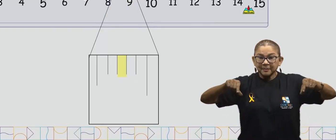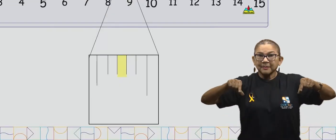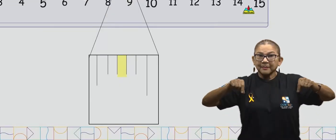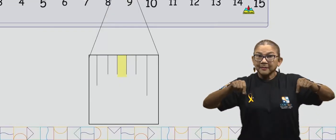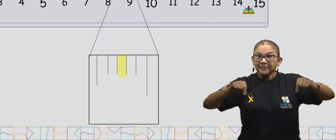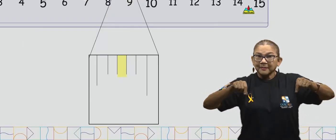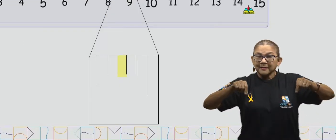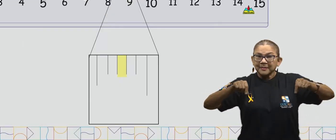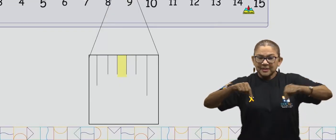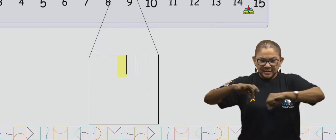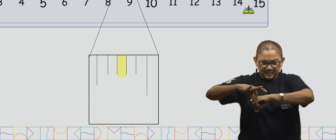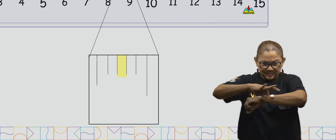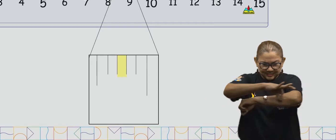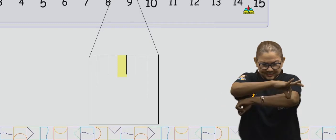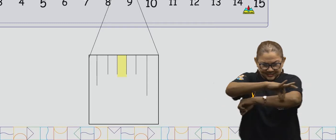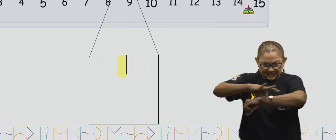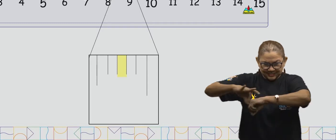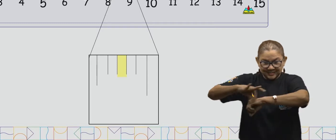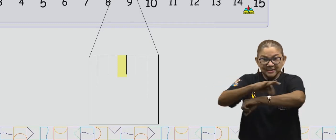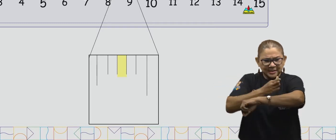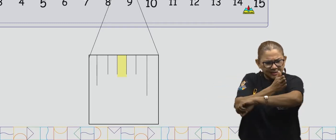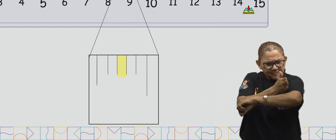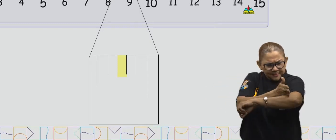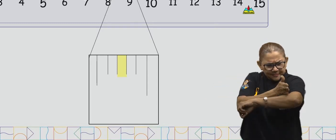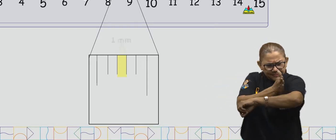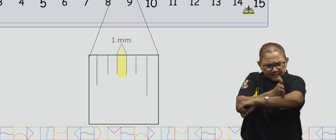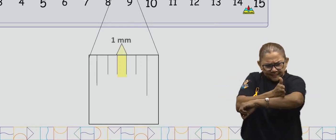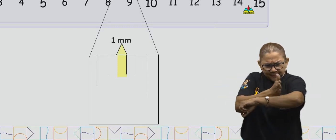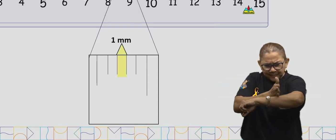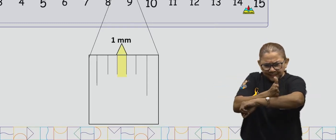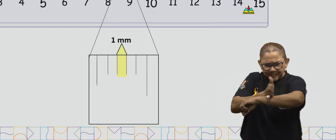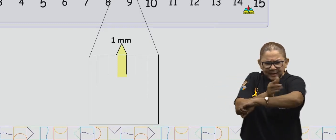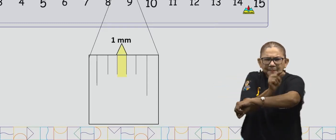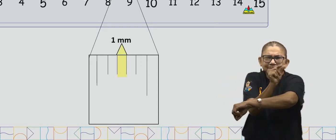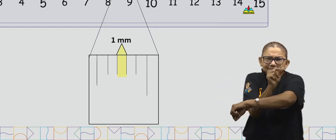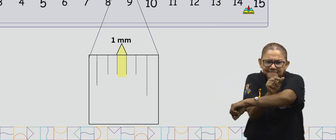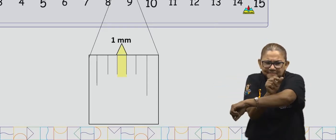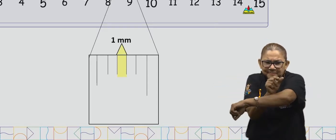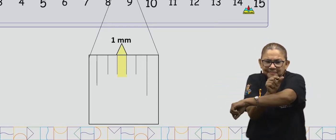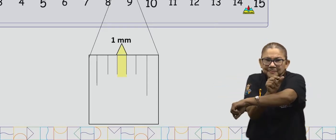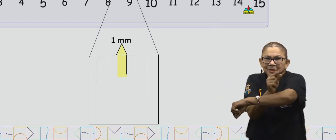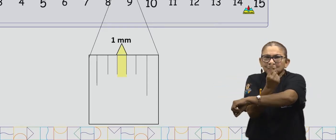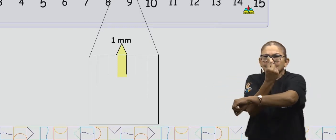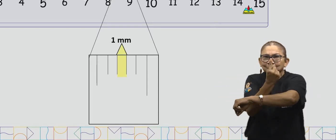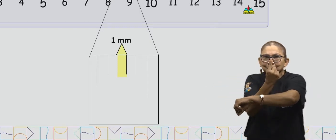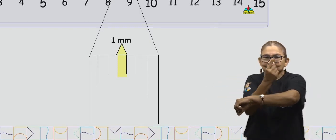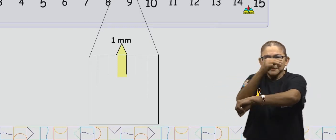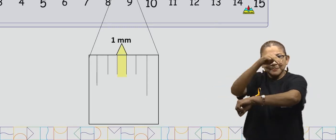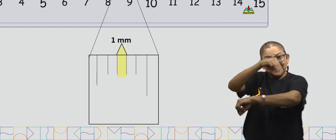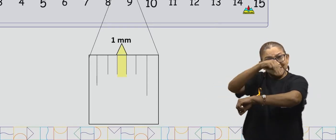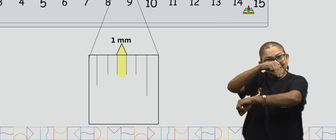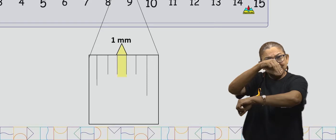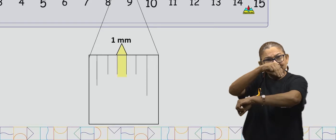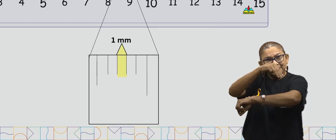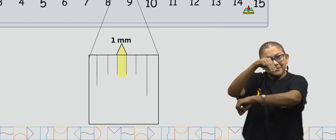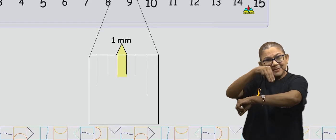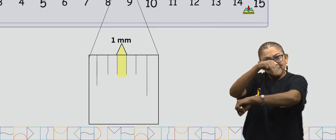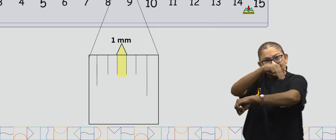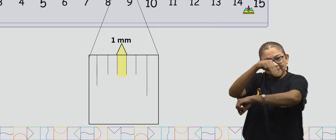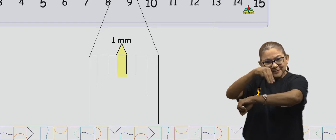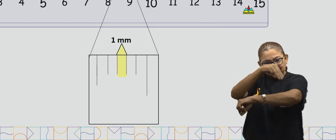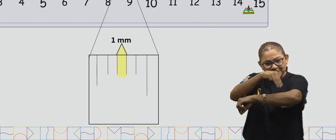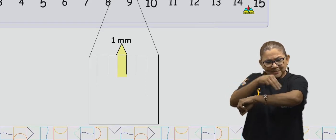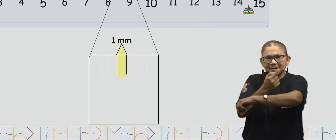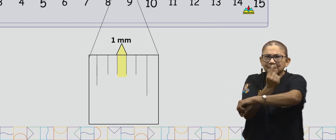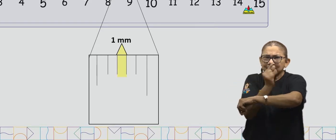pegarmos uma régua, cada intervalo dos traços mede 1 milímetro. Observe que